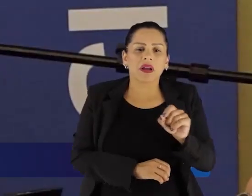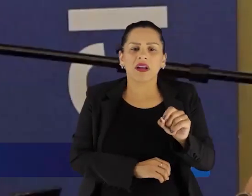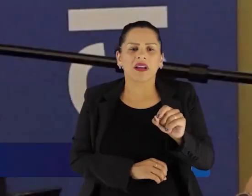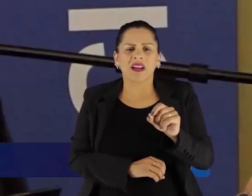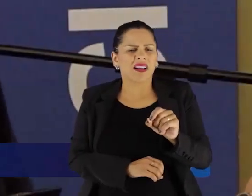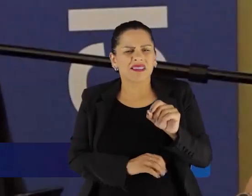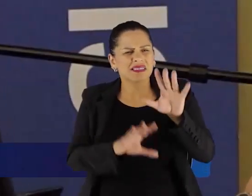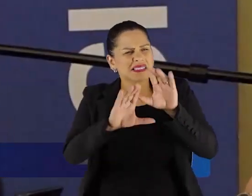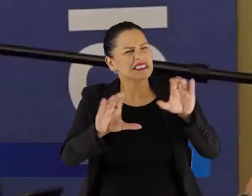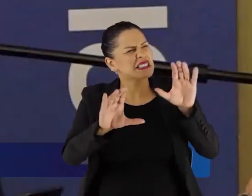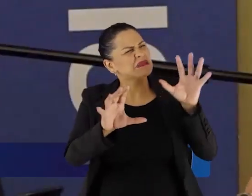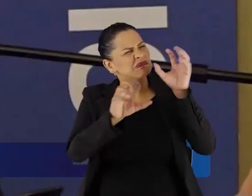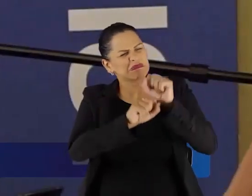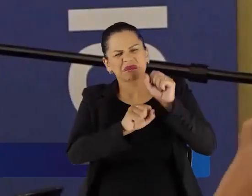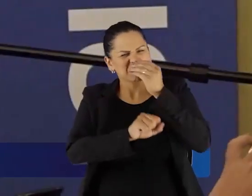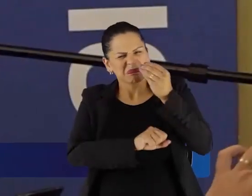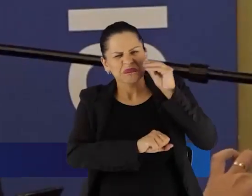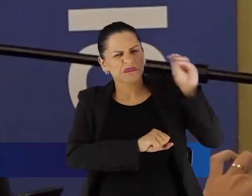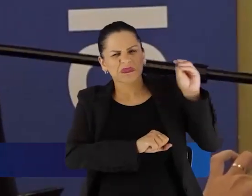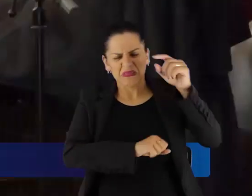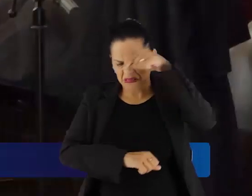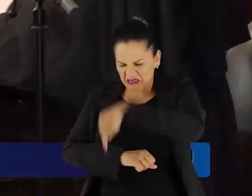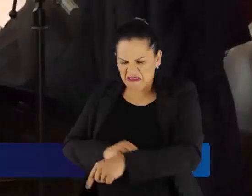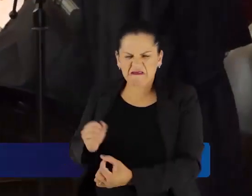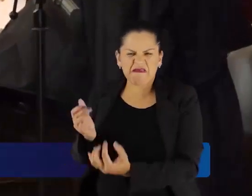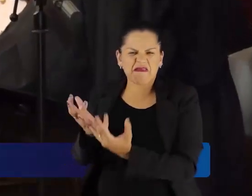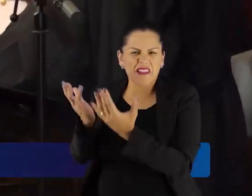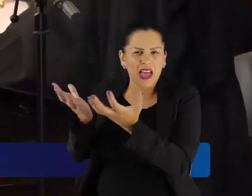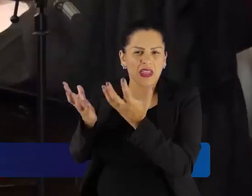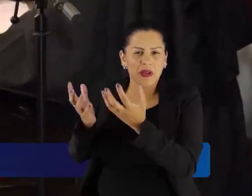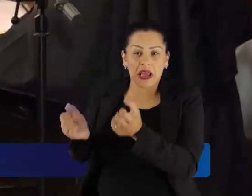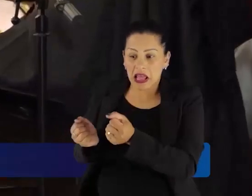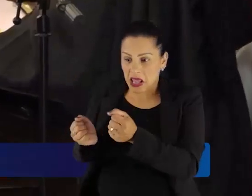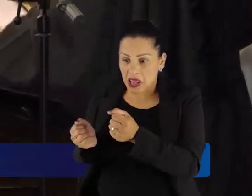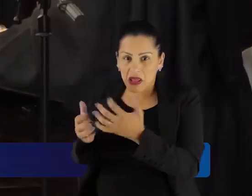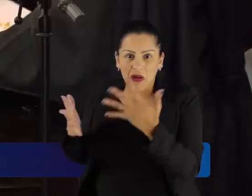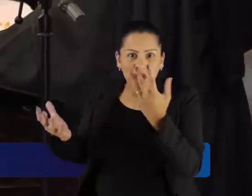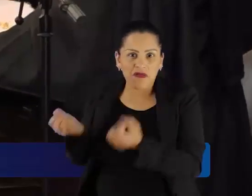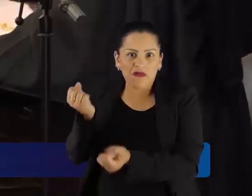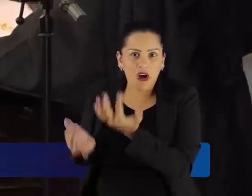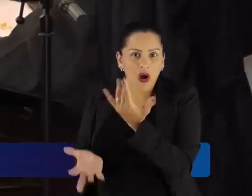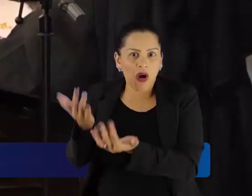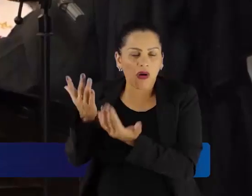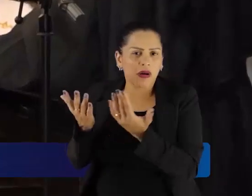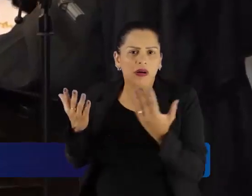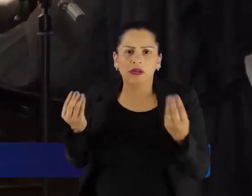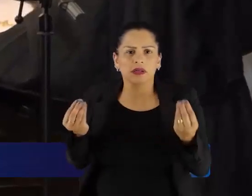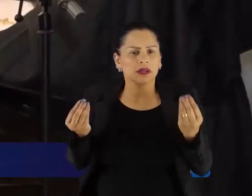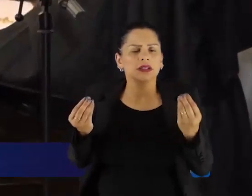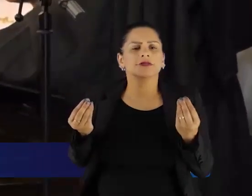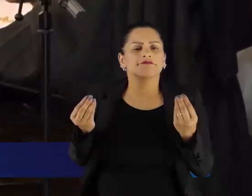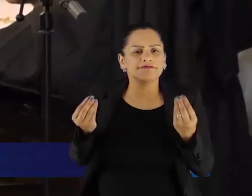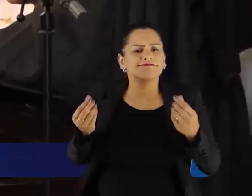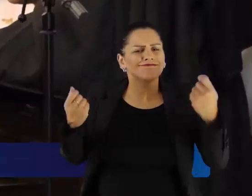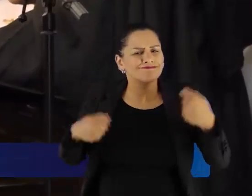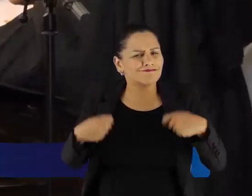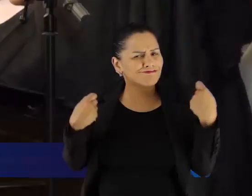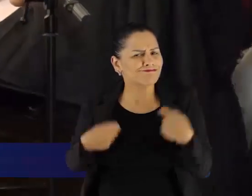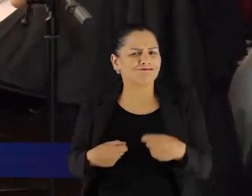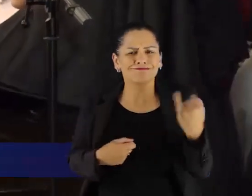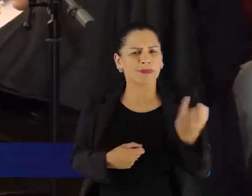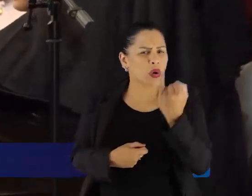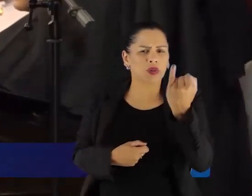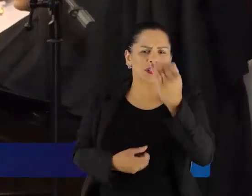escuro e vão ao inferno à procura de luz é absolutamente imprescindível a crença na justiça